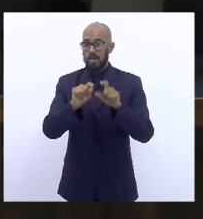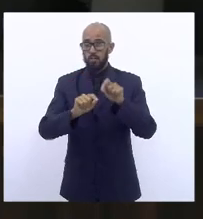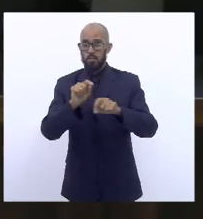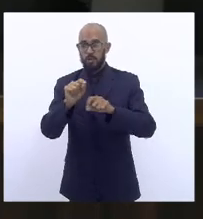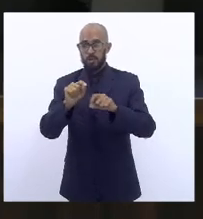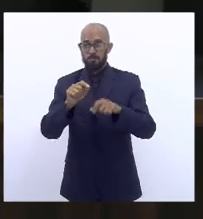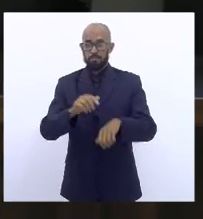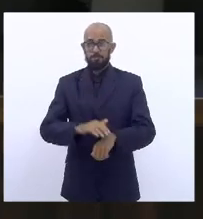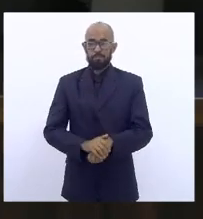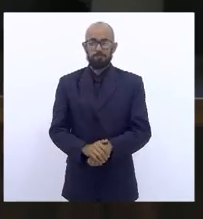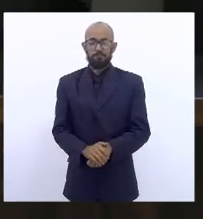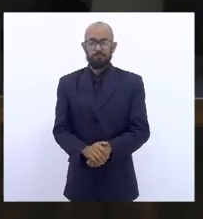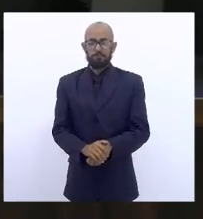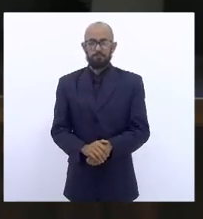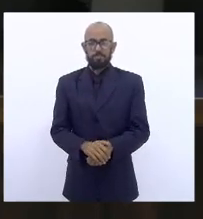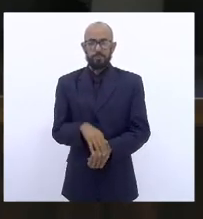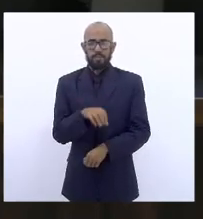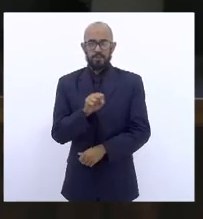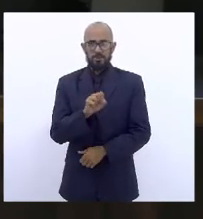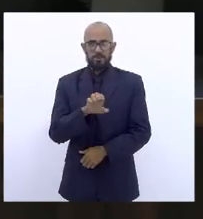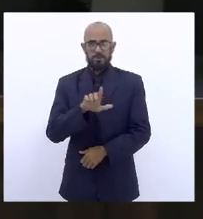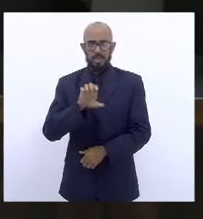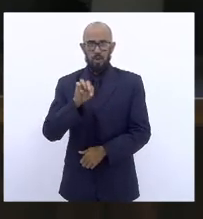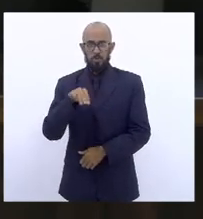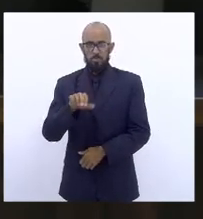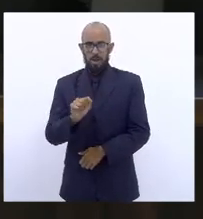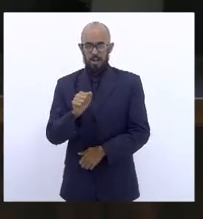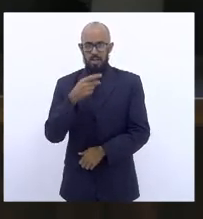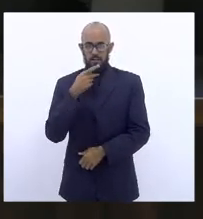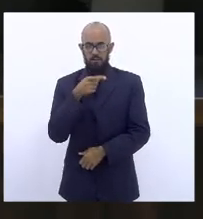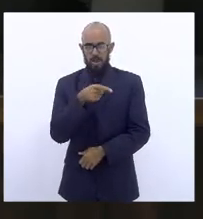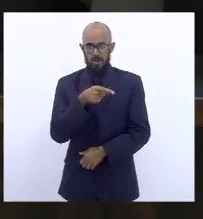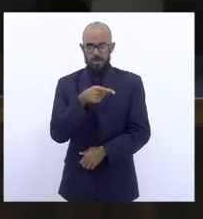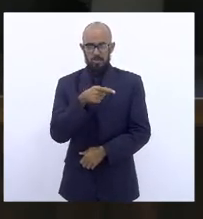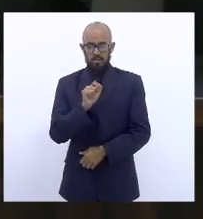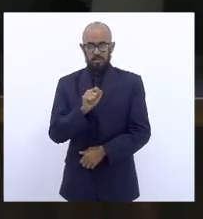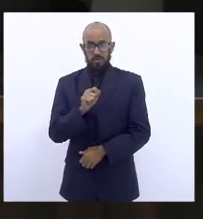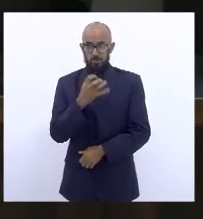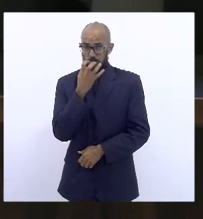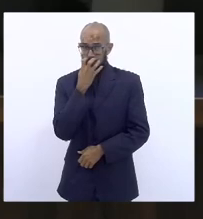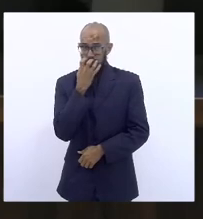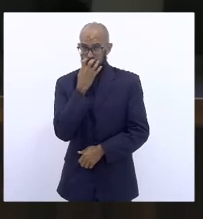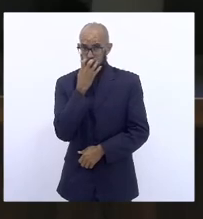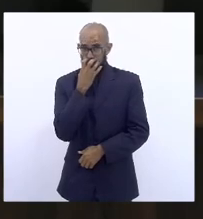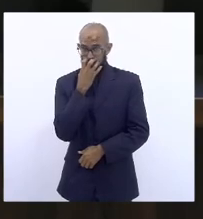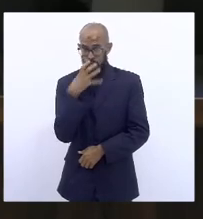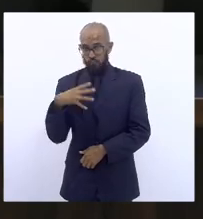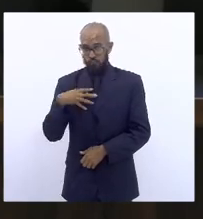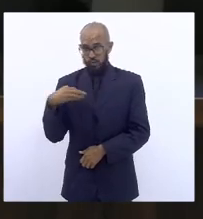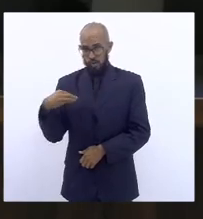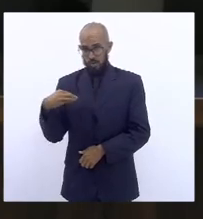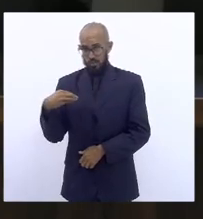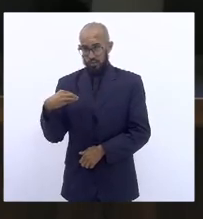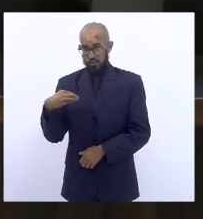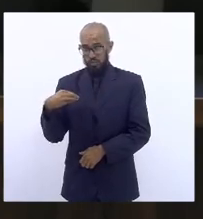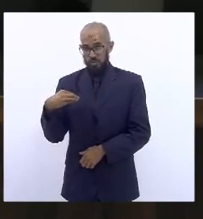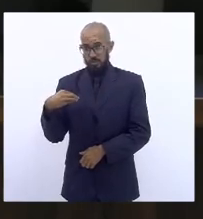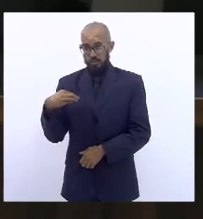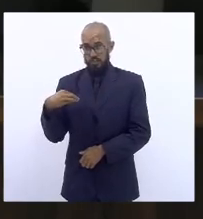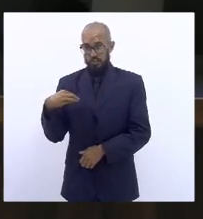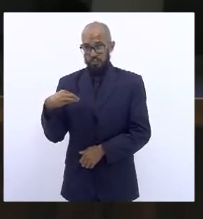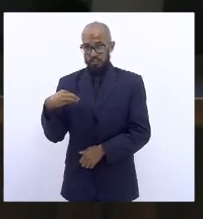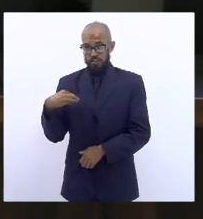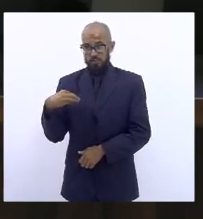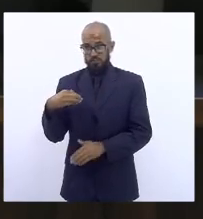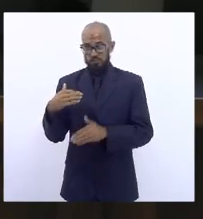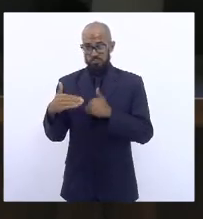olha, se é Selma, né, cito aqui uma citação livre, os cachorros pequenininhos, quando nascem, para